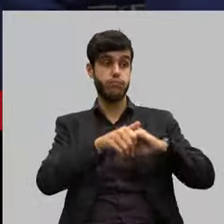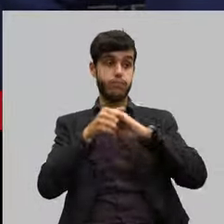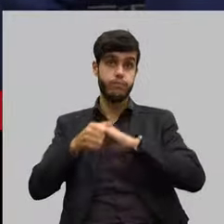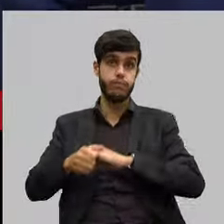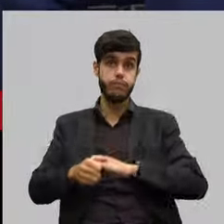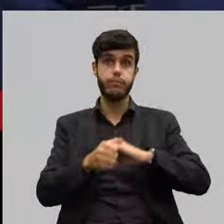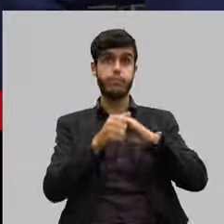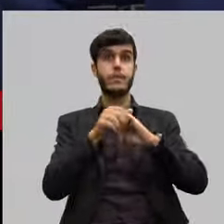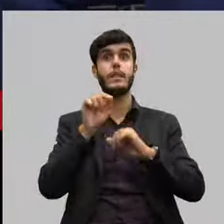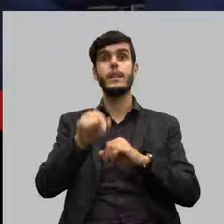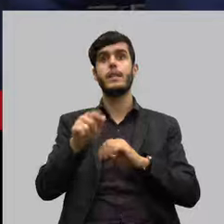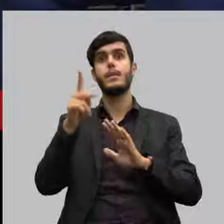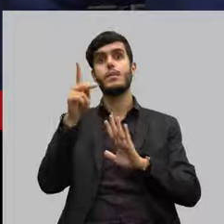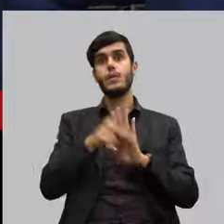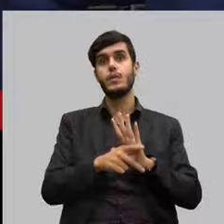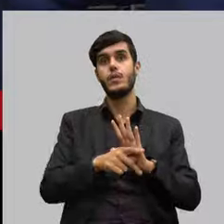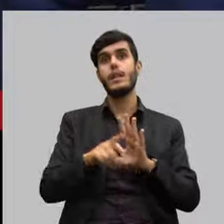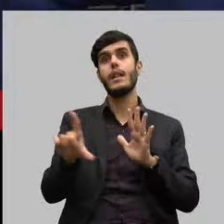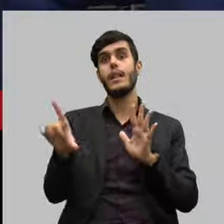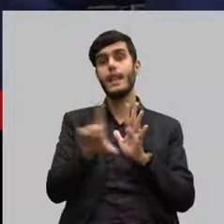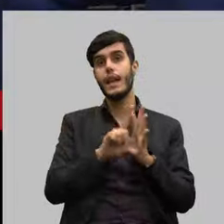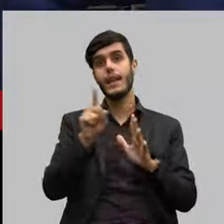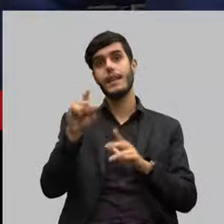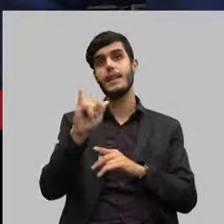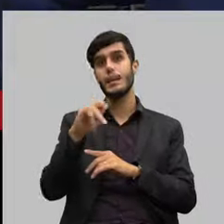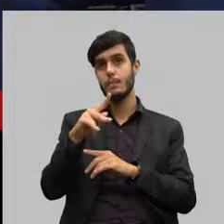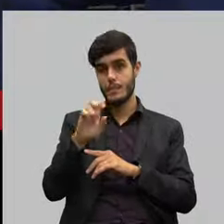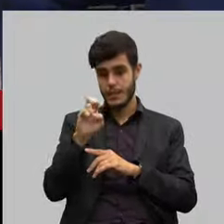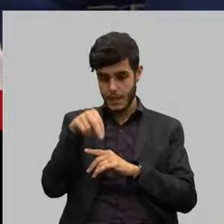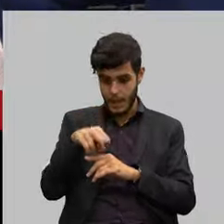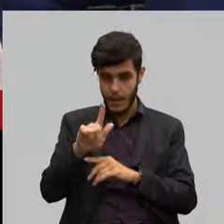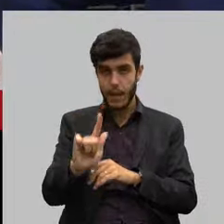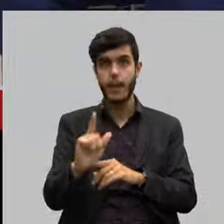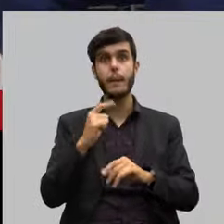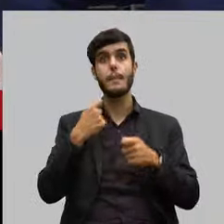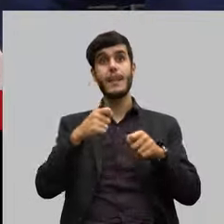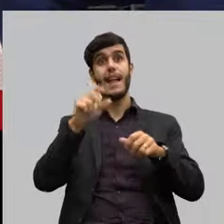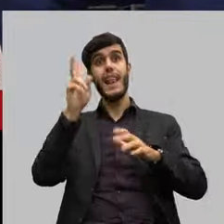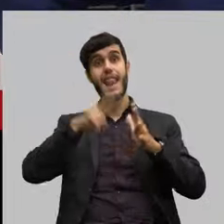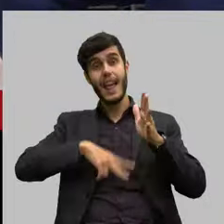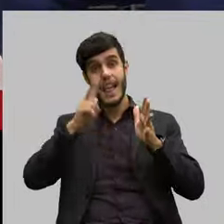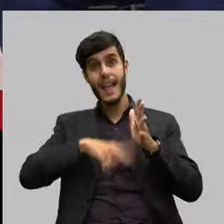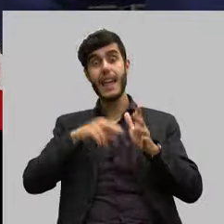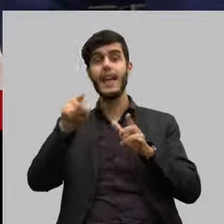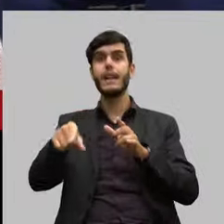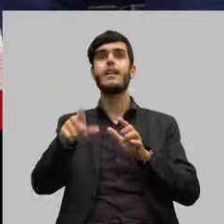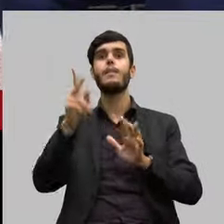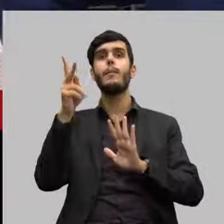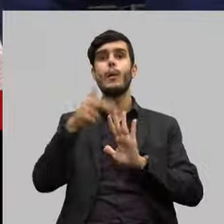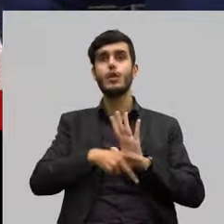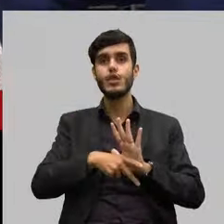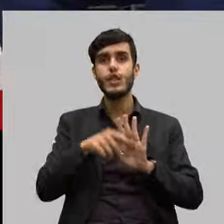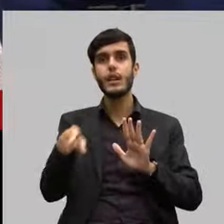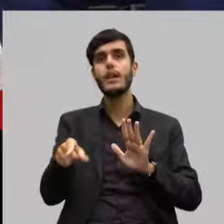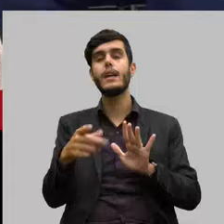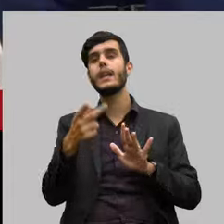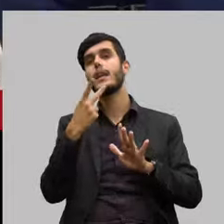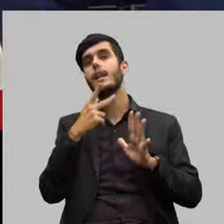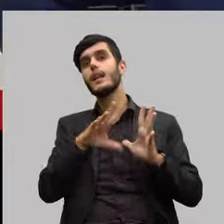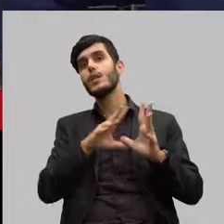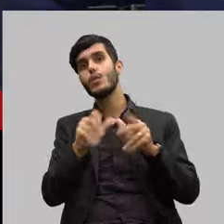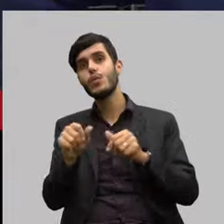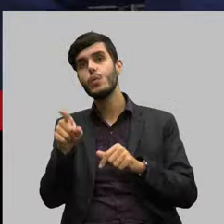de lei do ipseng é maior do que isso a gente tem que ler o projeto pra gente entender que vocês estão vendendo o Patrimônio Imóveis do